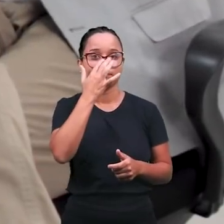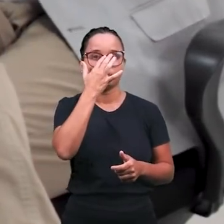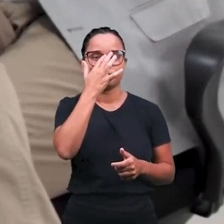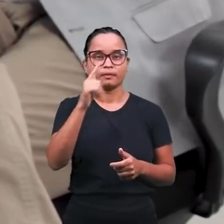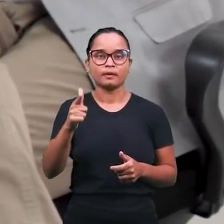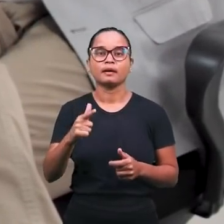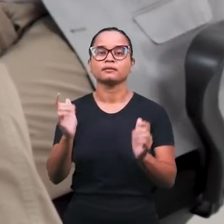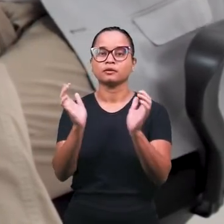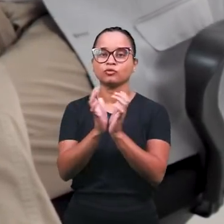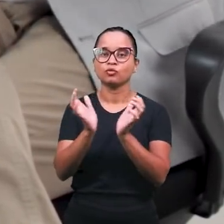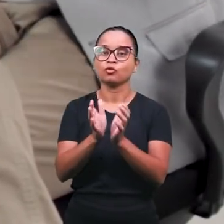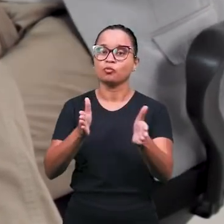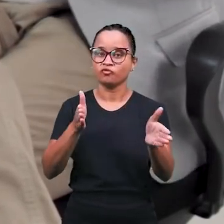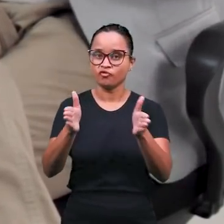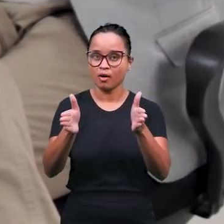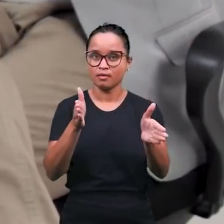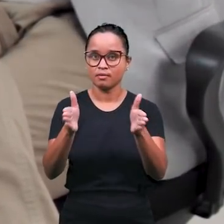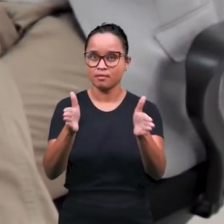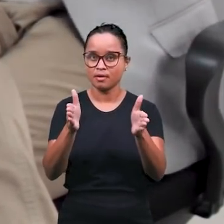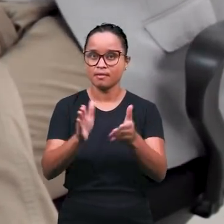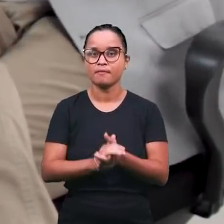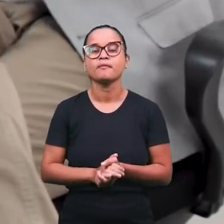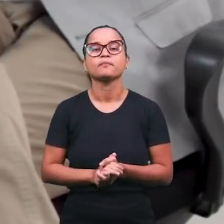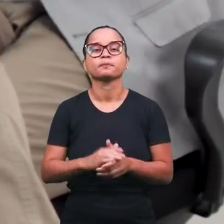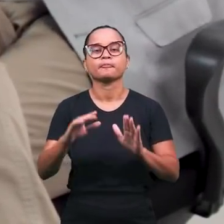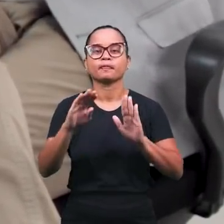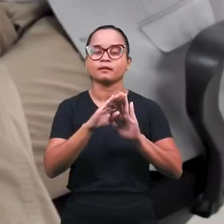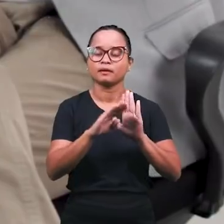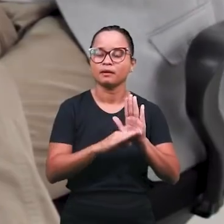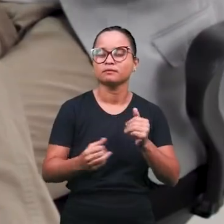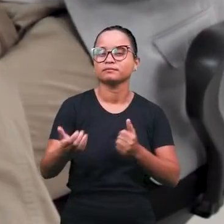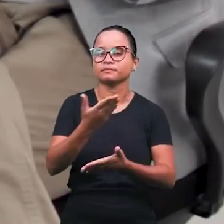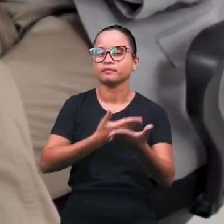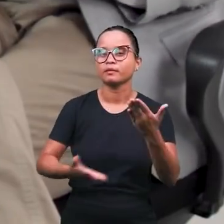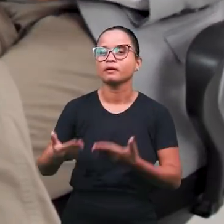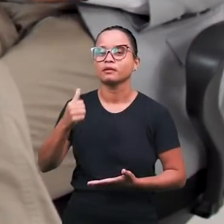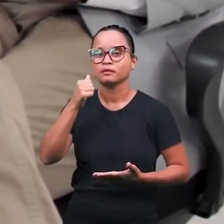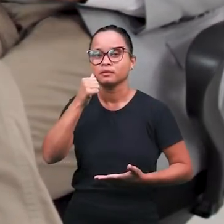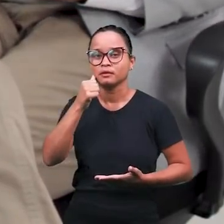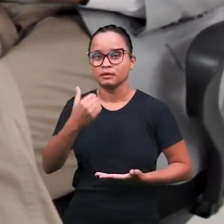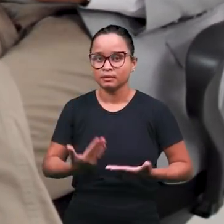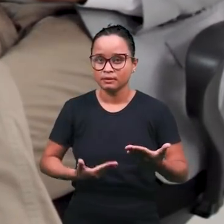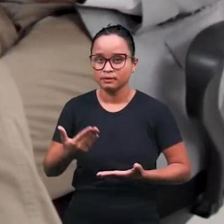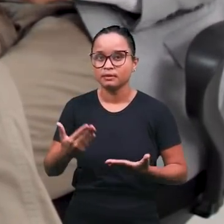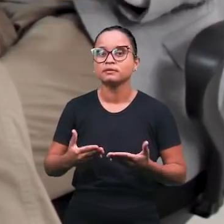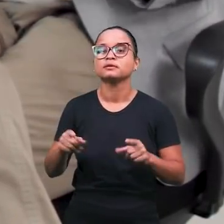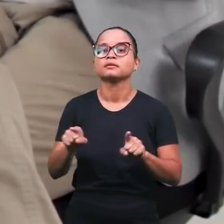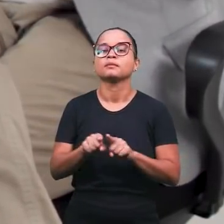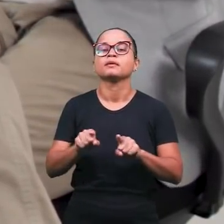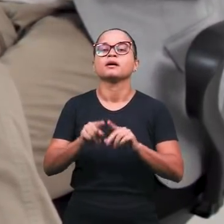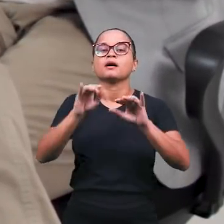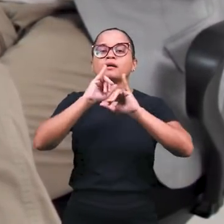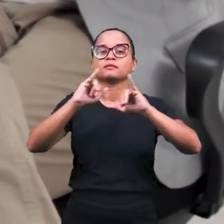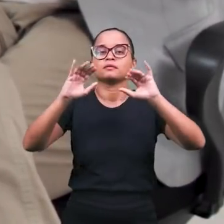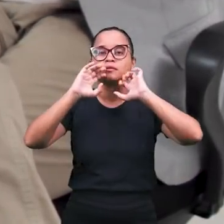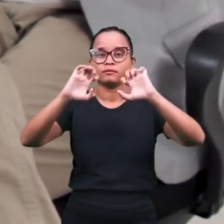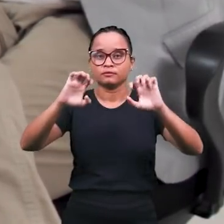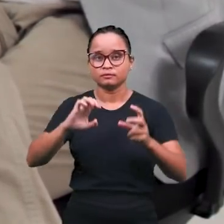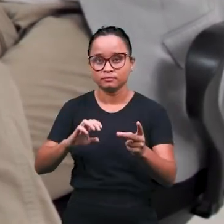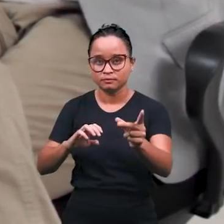Ela está no grupo de acessibilidade, né, no programa. Nós temos a participação da irmã também no programa Anunciando o Evangelho